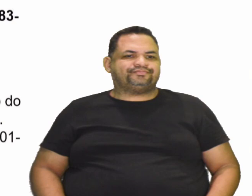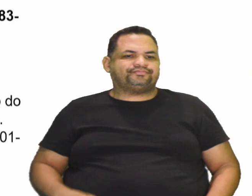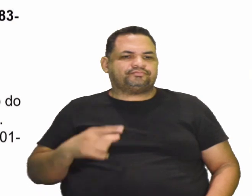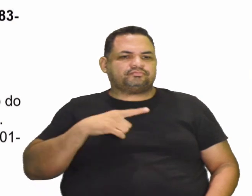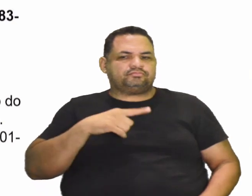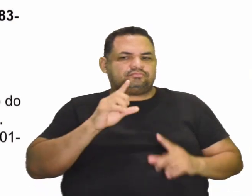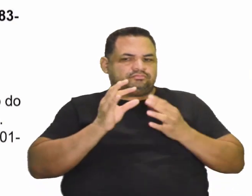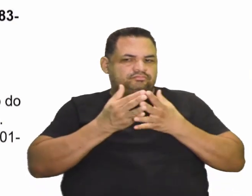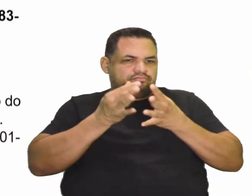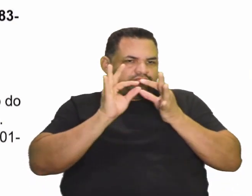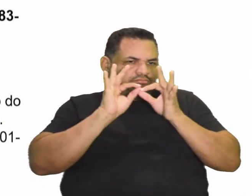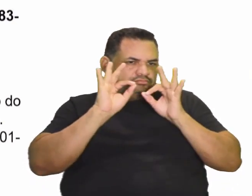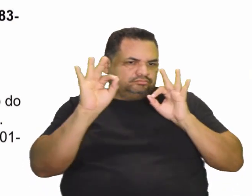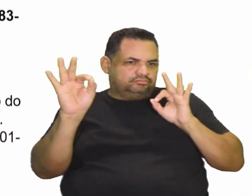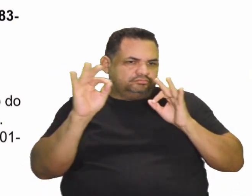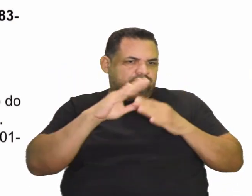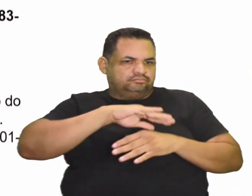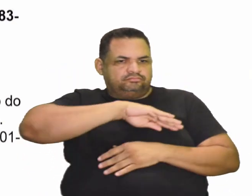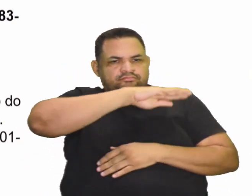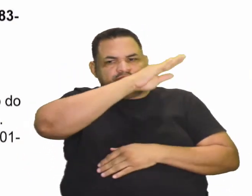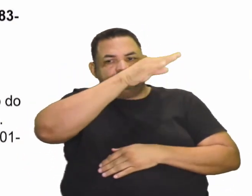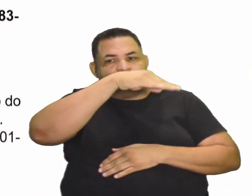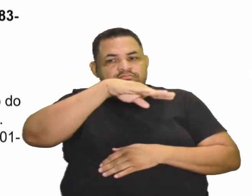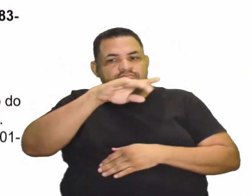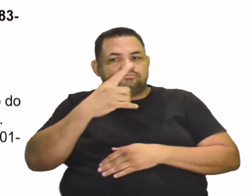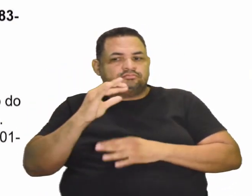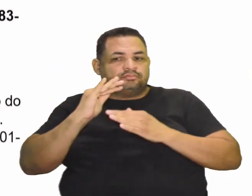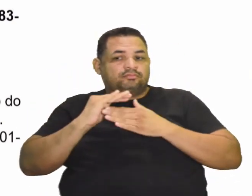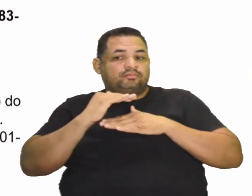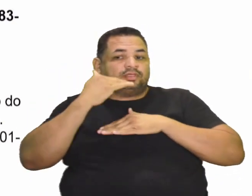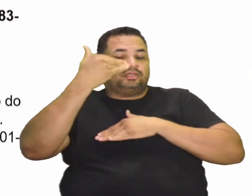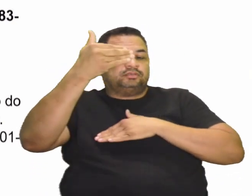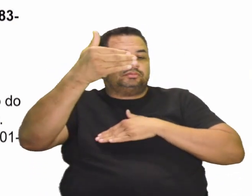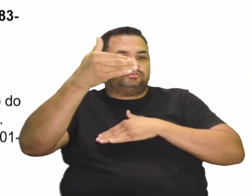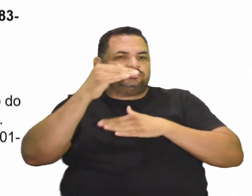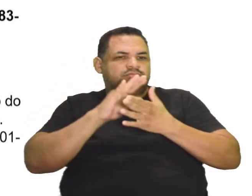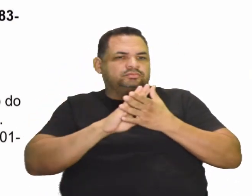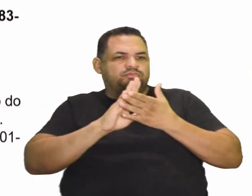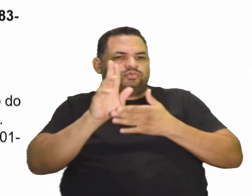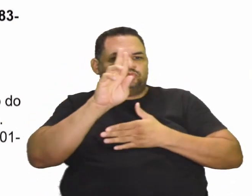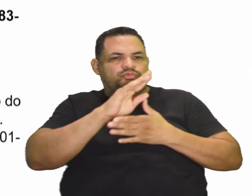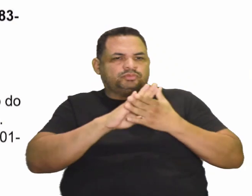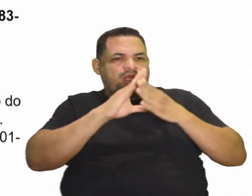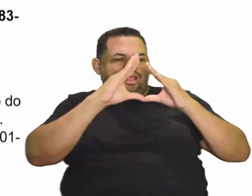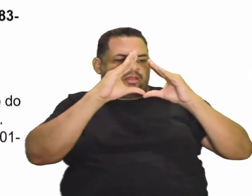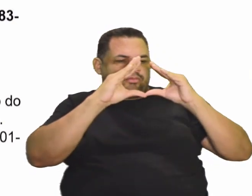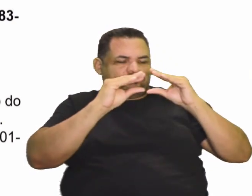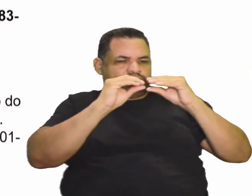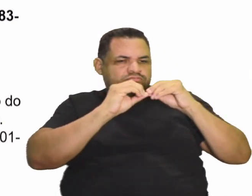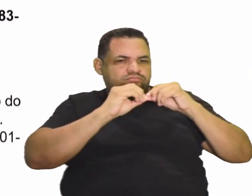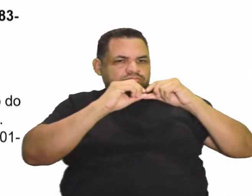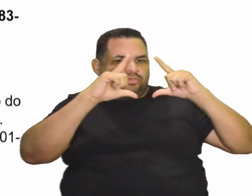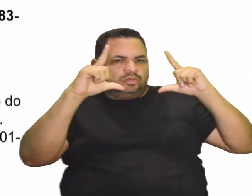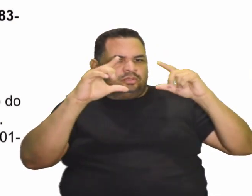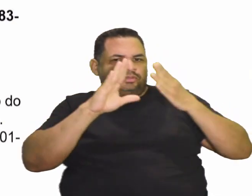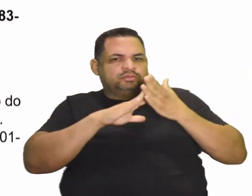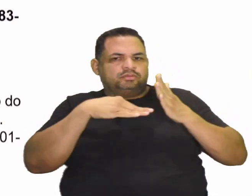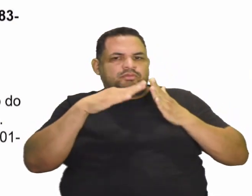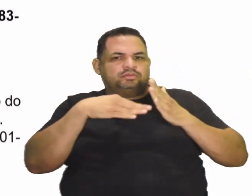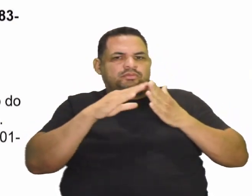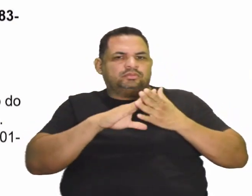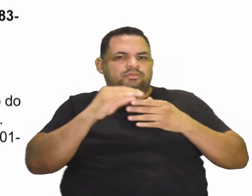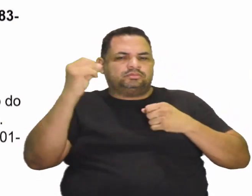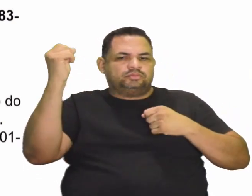ó, as montanhas, né, lá ao fundo. O uso de claro e escuro, que é pintar as áreas iluminadas e